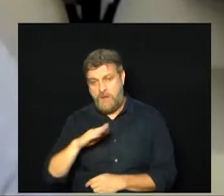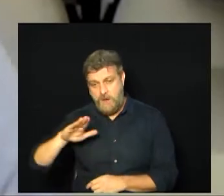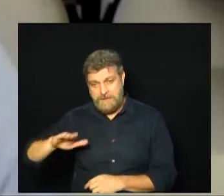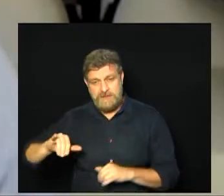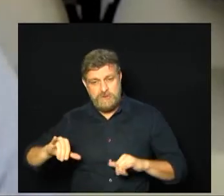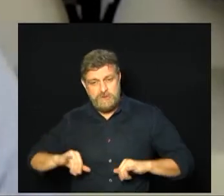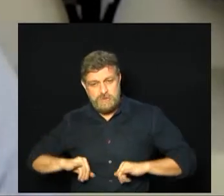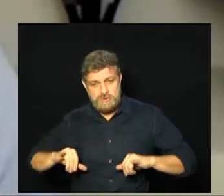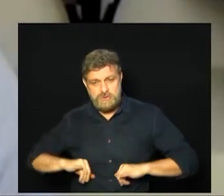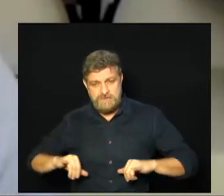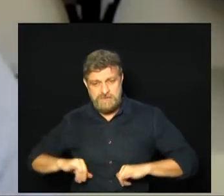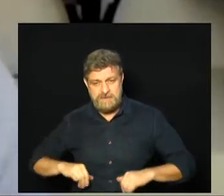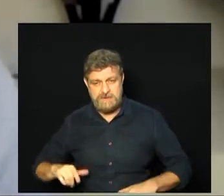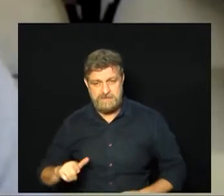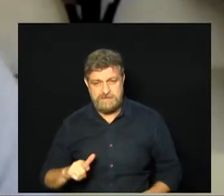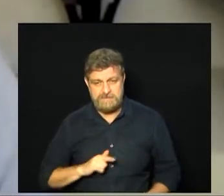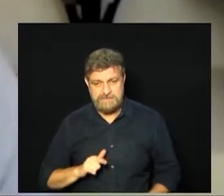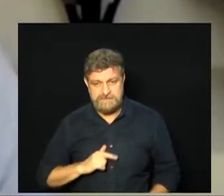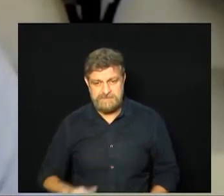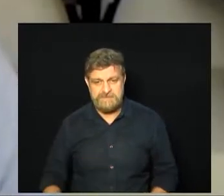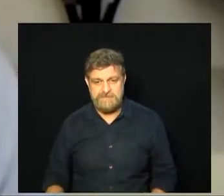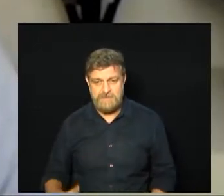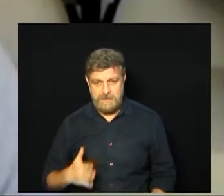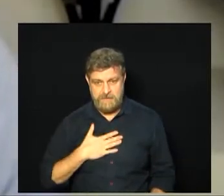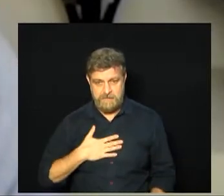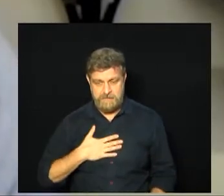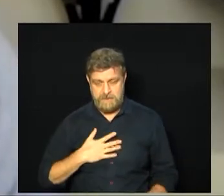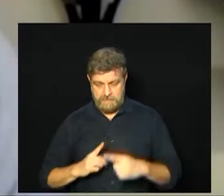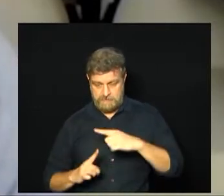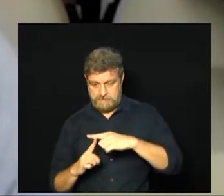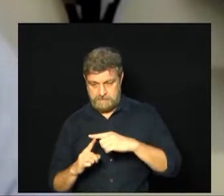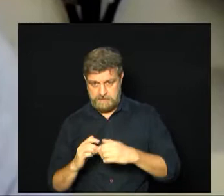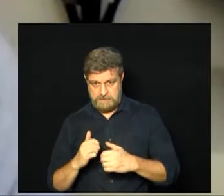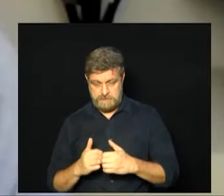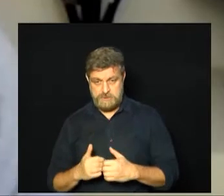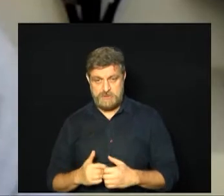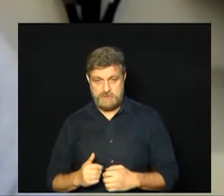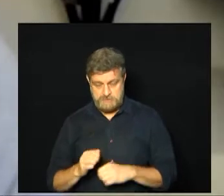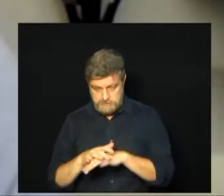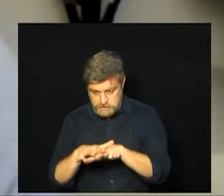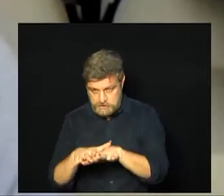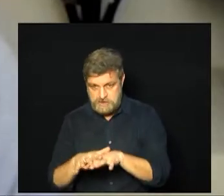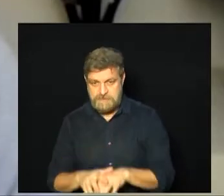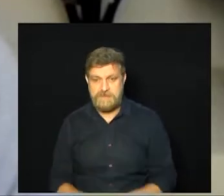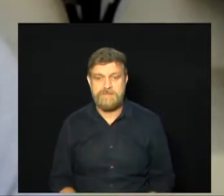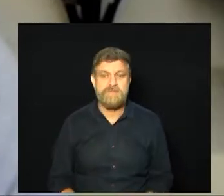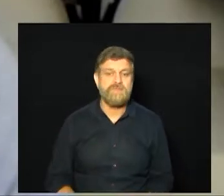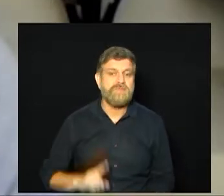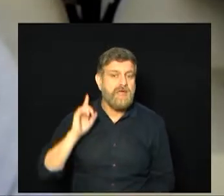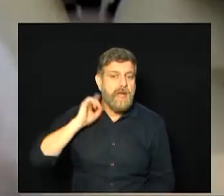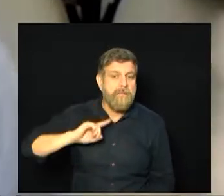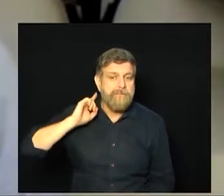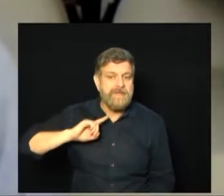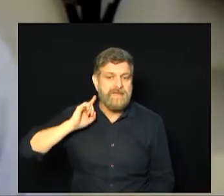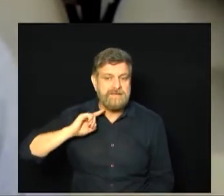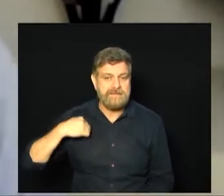muito com o título do Clube Atlético Mineiro, que é meu time de coração, um título que nós conseguimos perder invictos. Pensa bem,